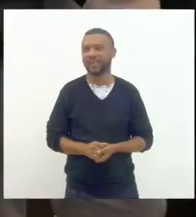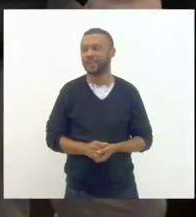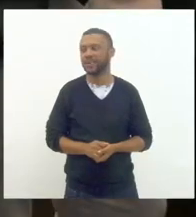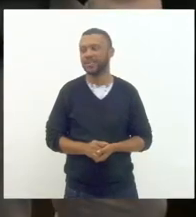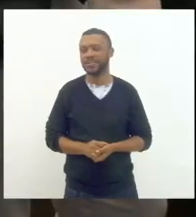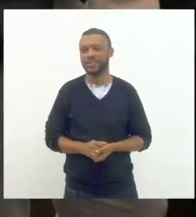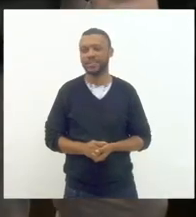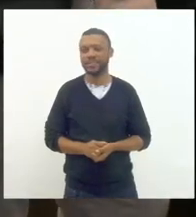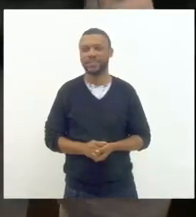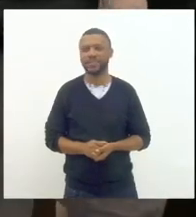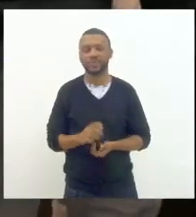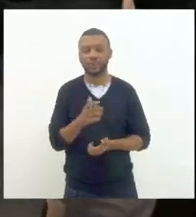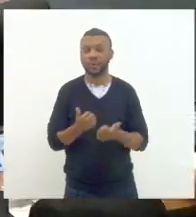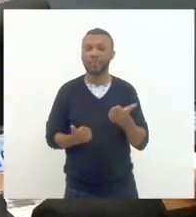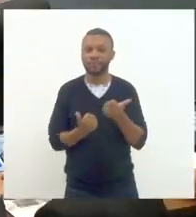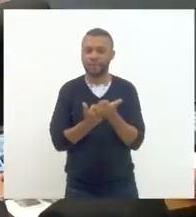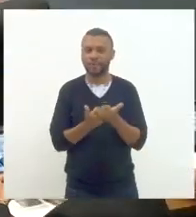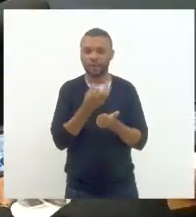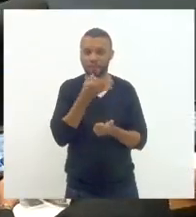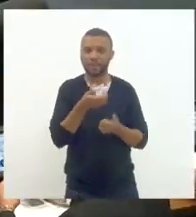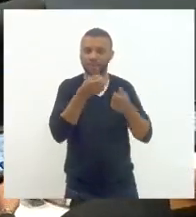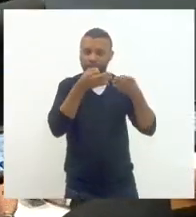bola. Parecer favorável, presidente.